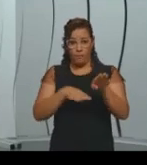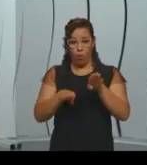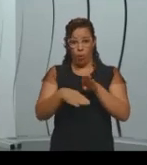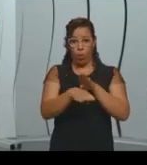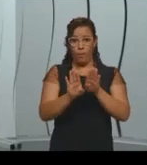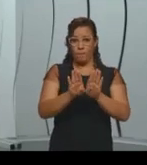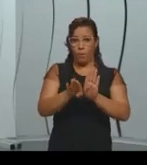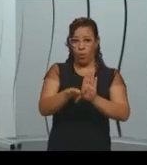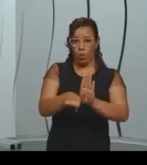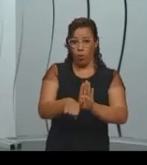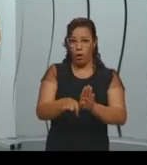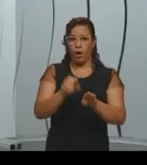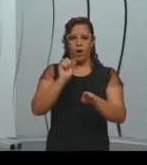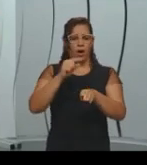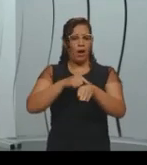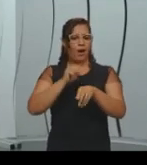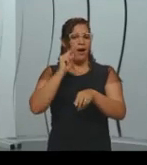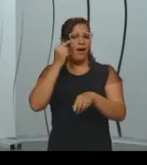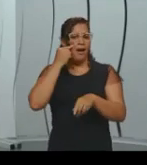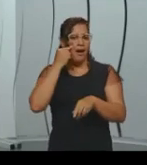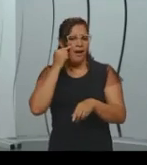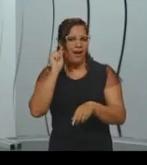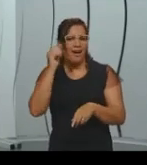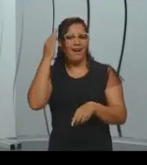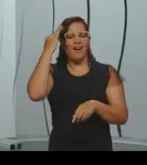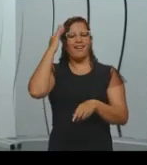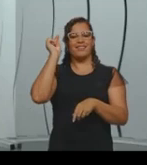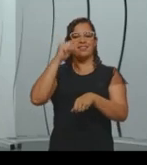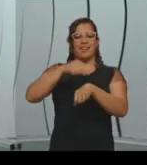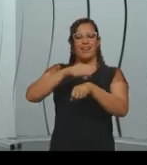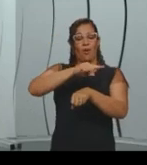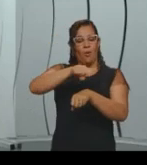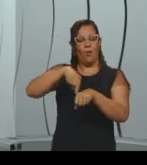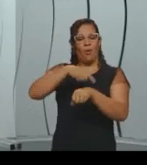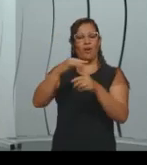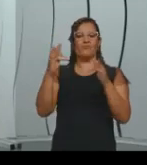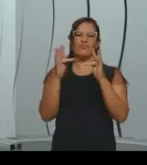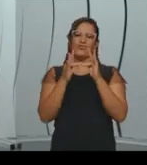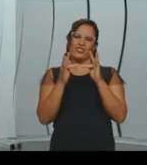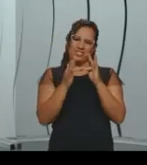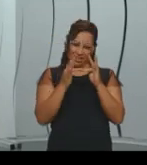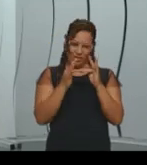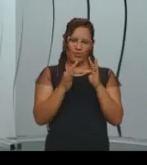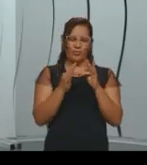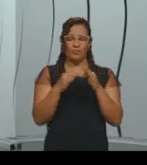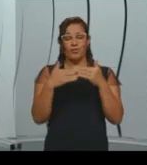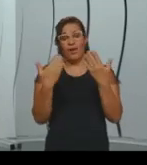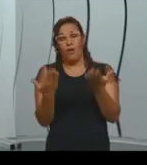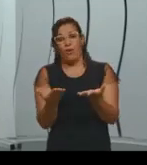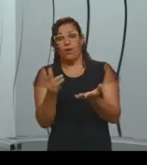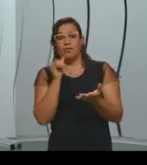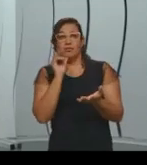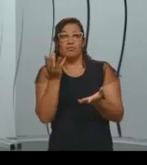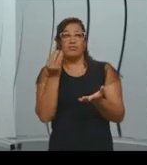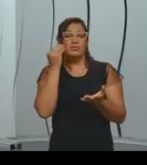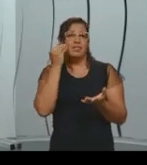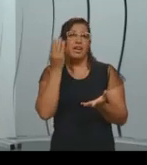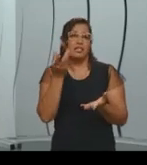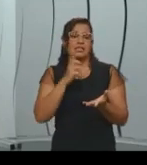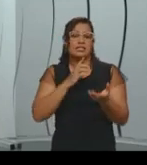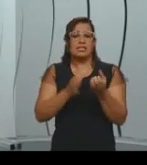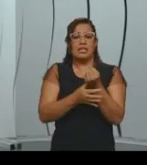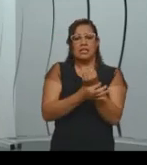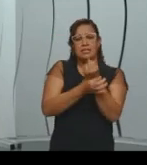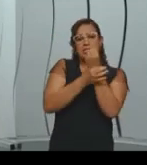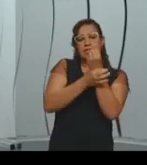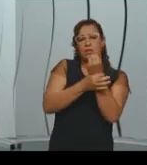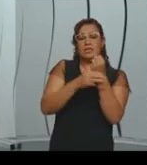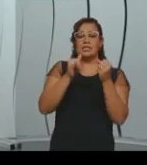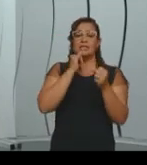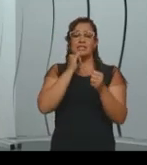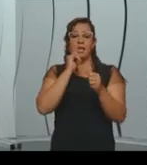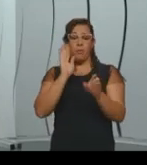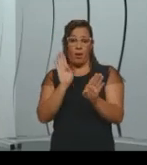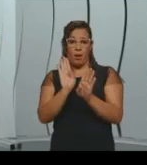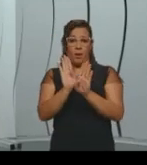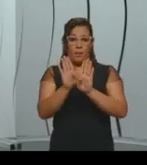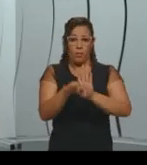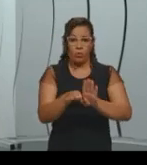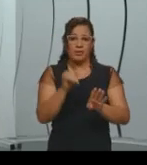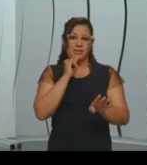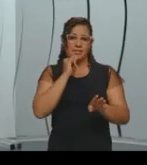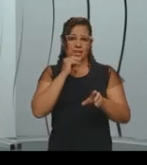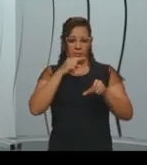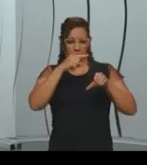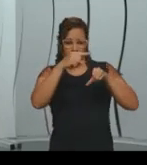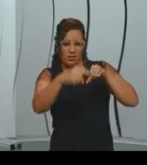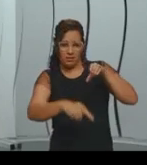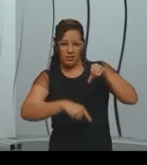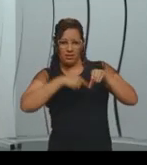posso fazer essa previsão usando uma função horária. A mesma coisa se eu estiver falando de testes de segurança para frenagem com pneus